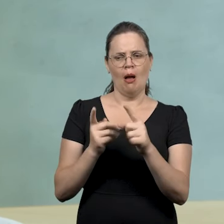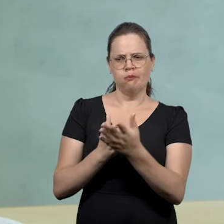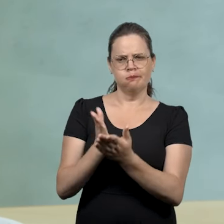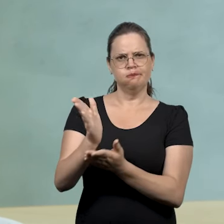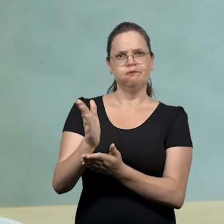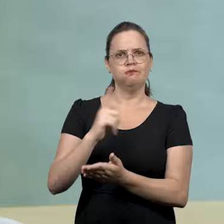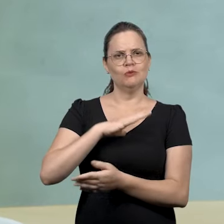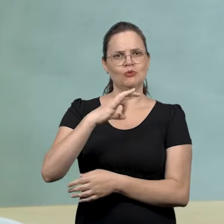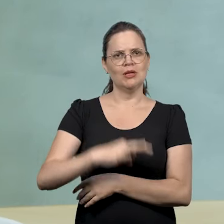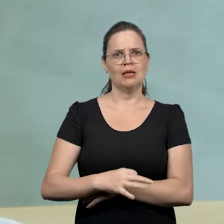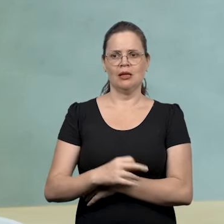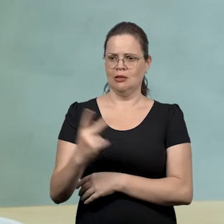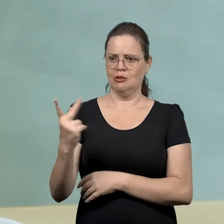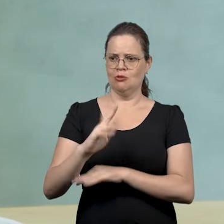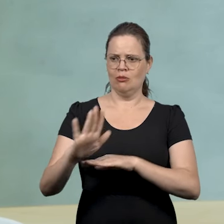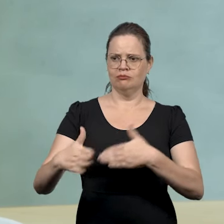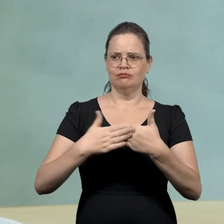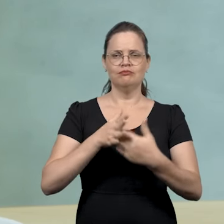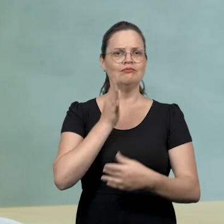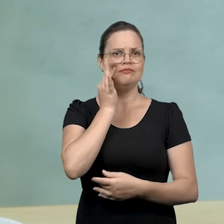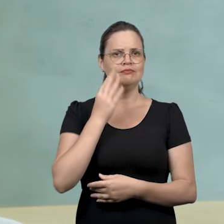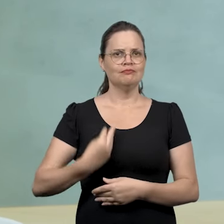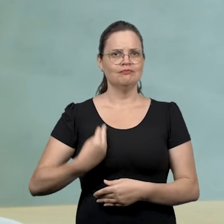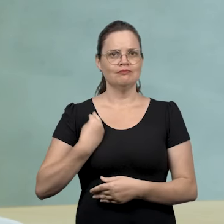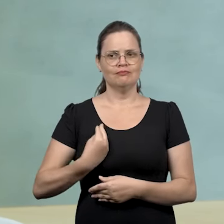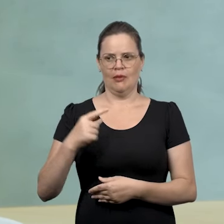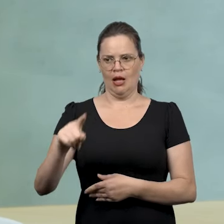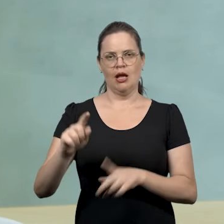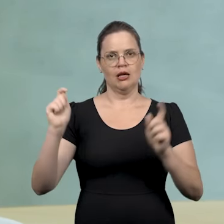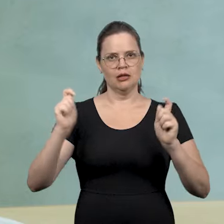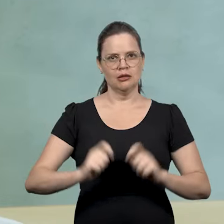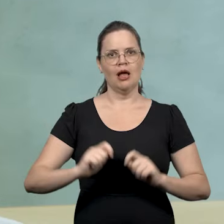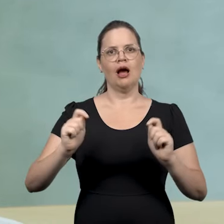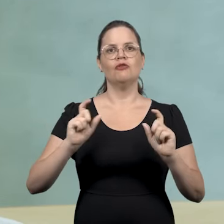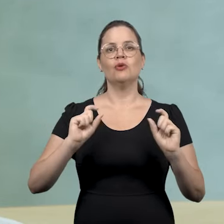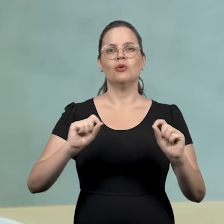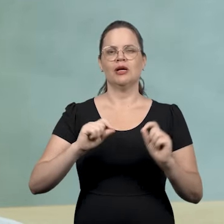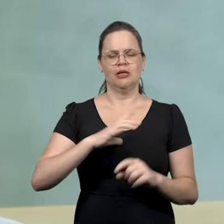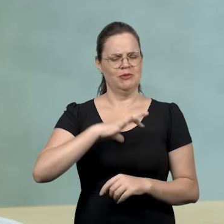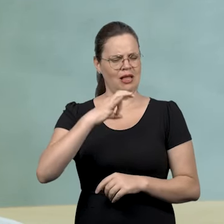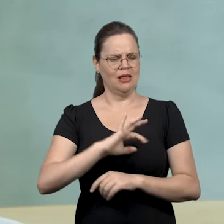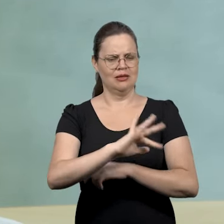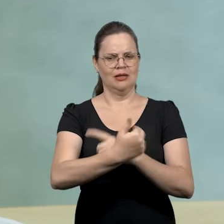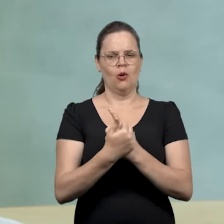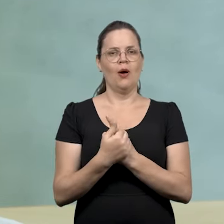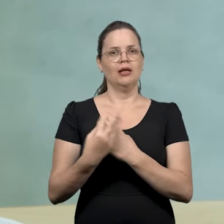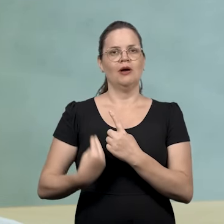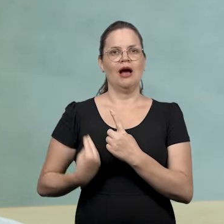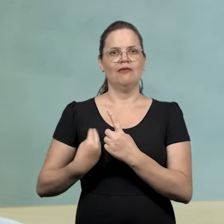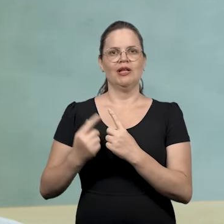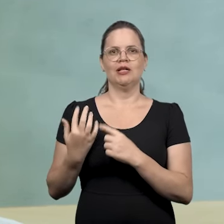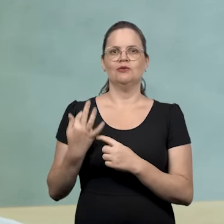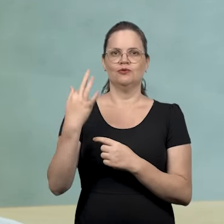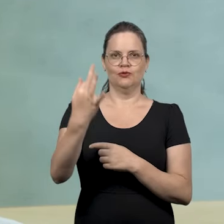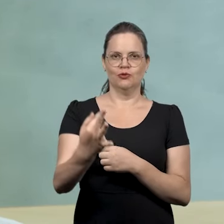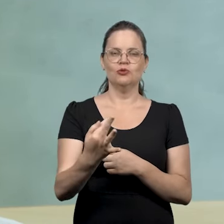temos dúvida alguma que o livrou de uma possibilidade futura de uma inconstância, né? Marcou a